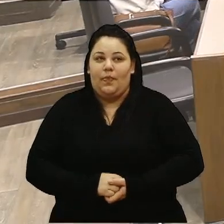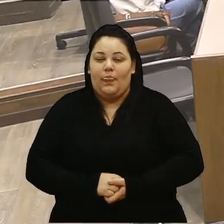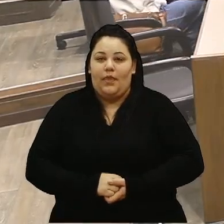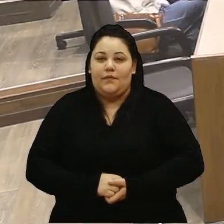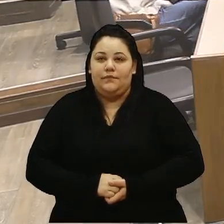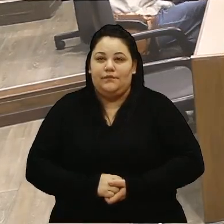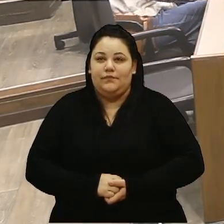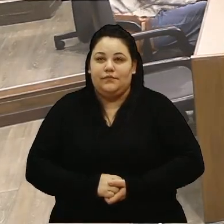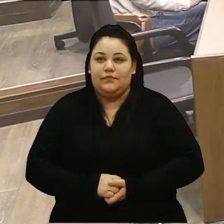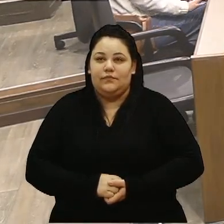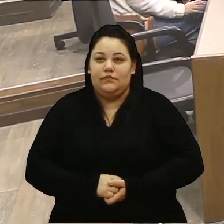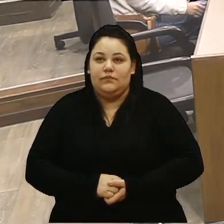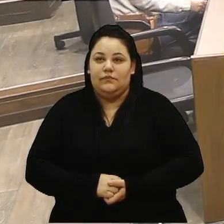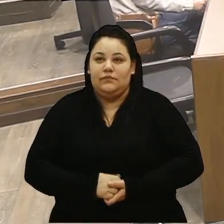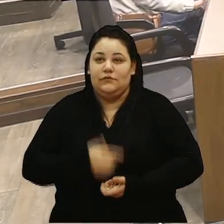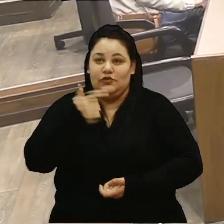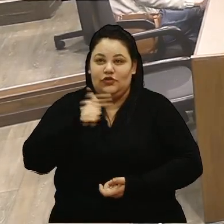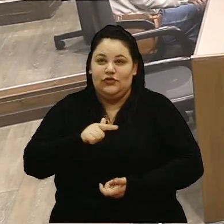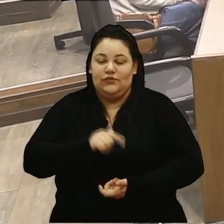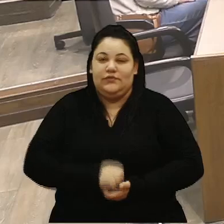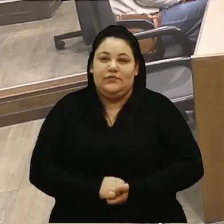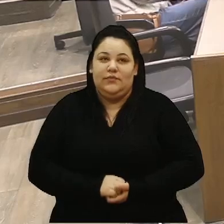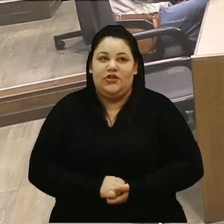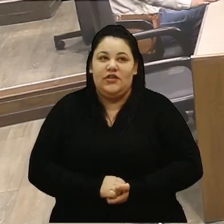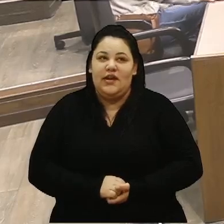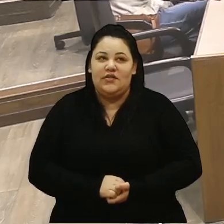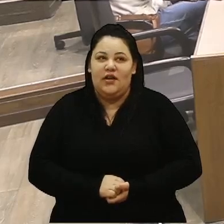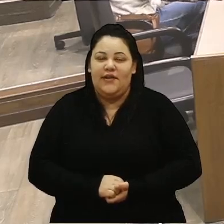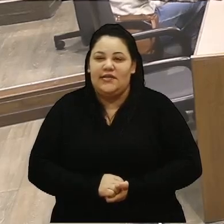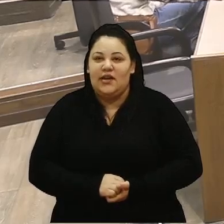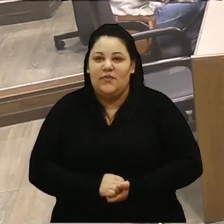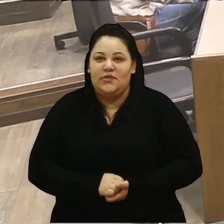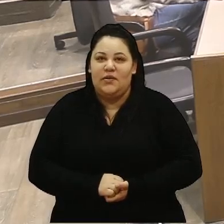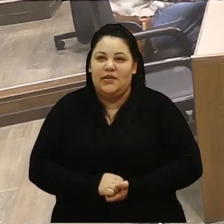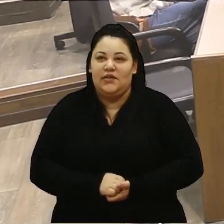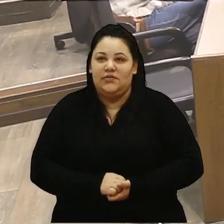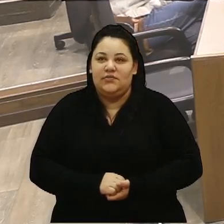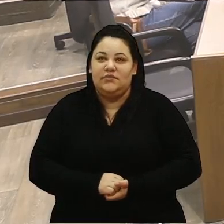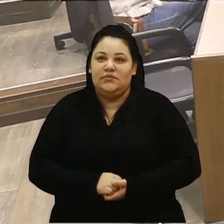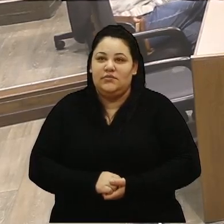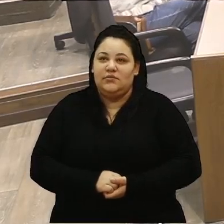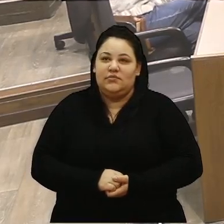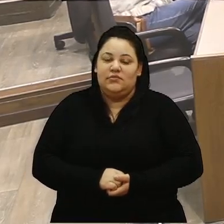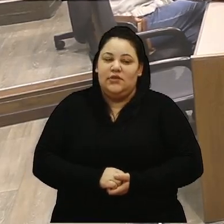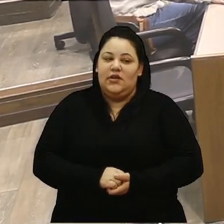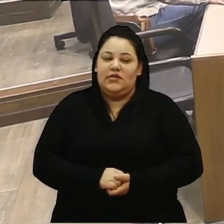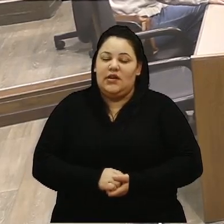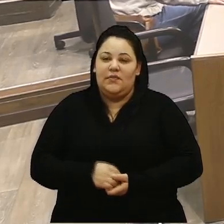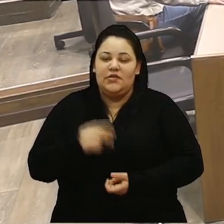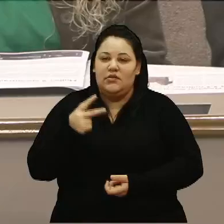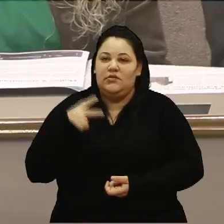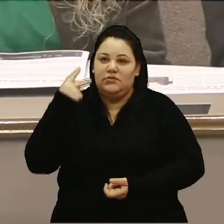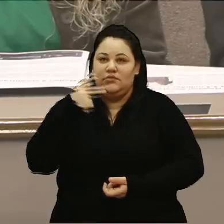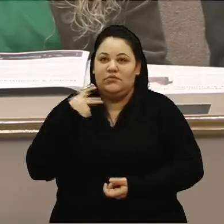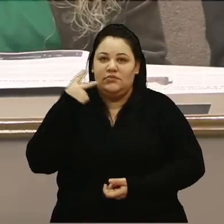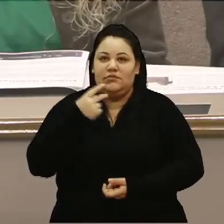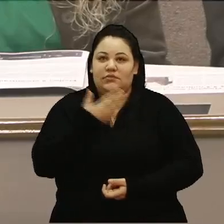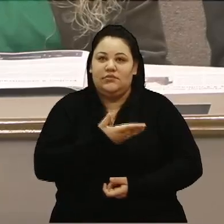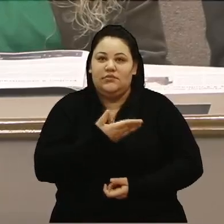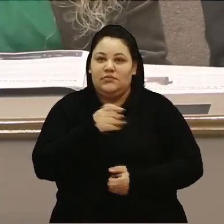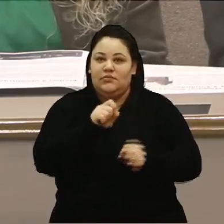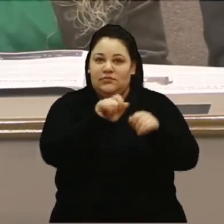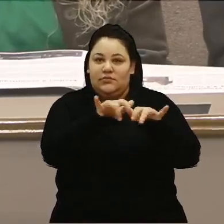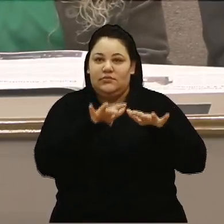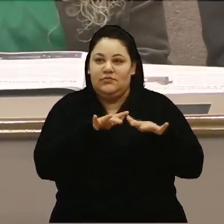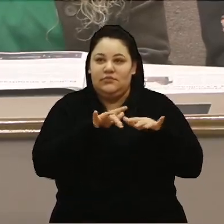De novo, nobre colega. Senhor presidente, nobres colegas vereadores, antes de mais nada, muito bom dia. Quem está aqui no nosso plenário,